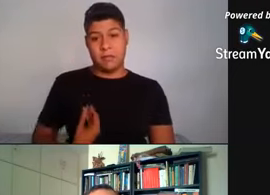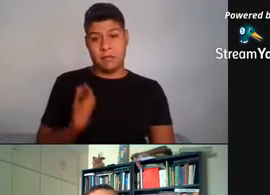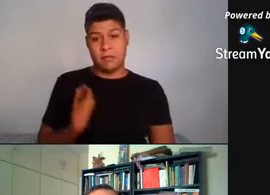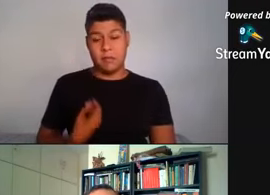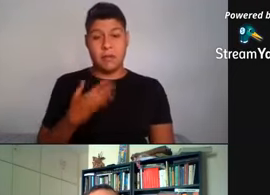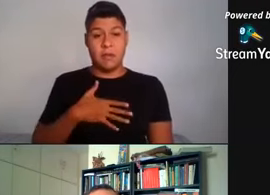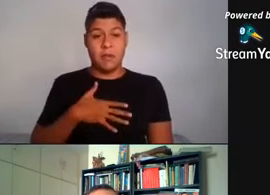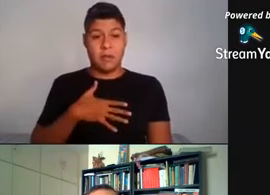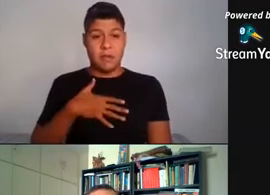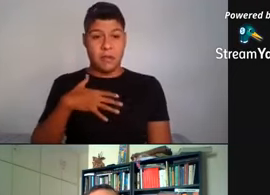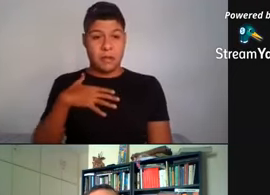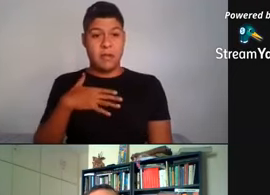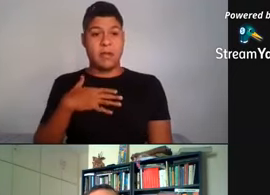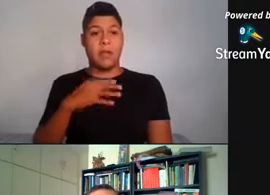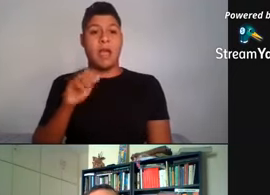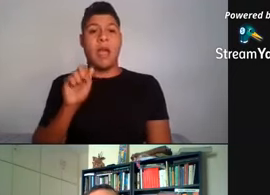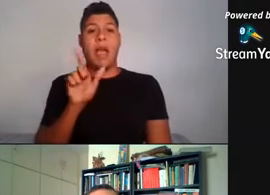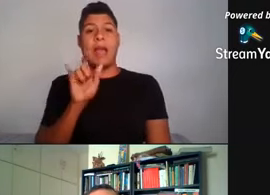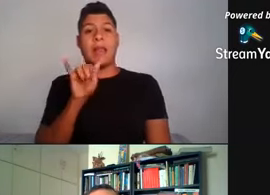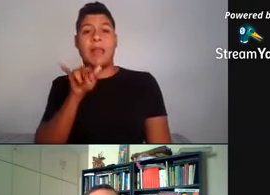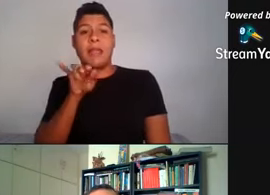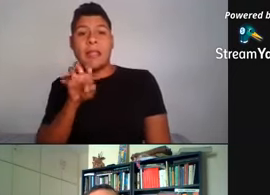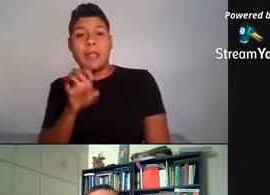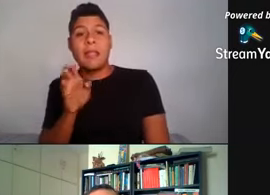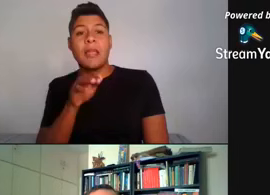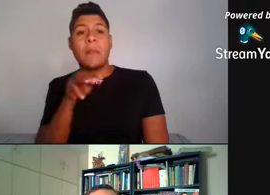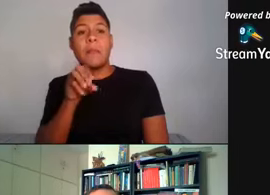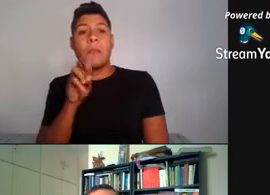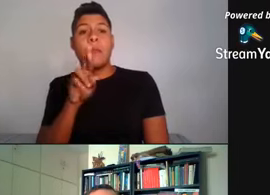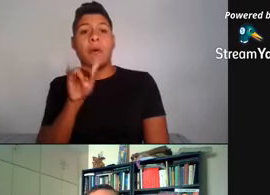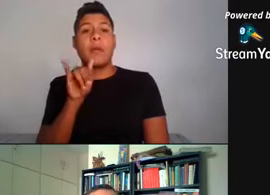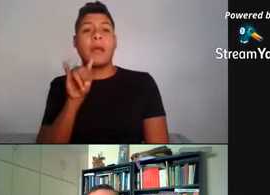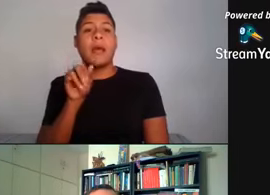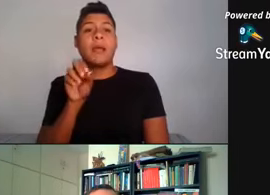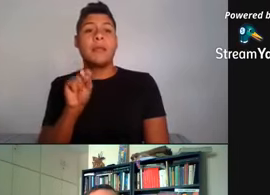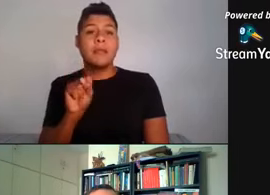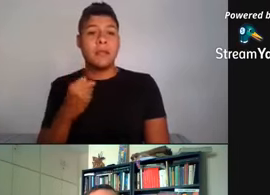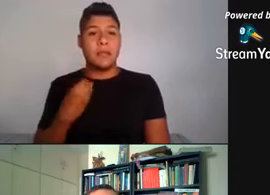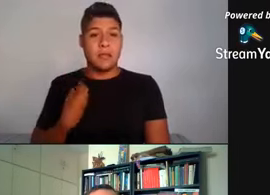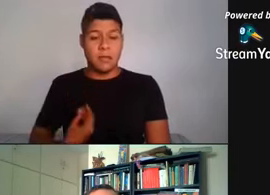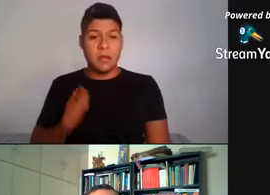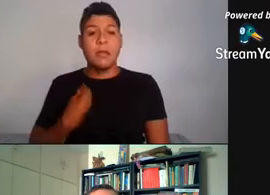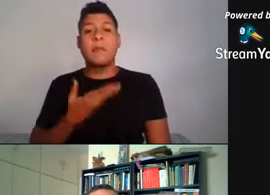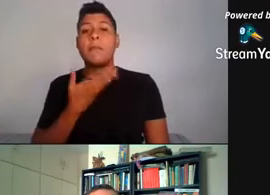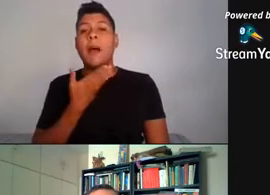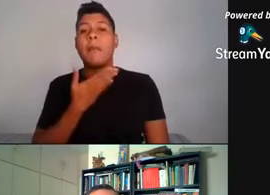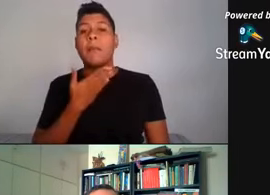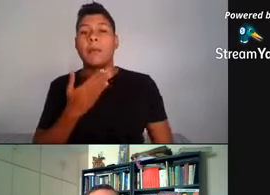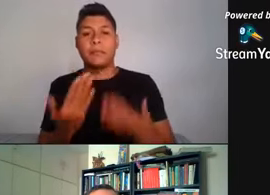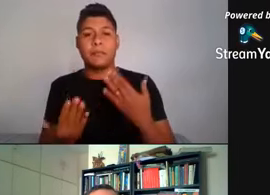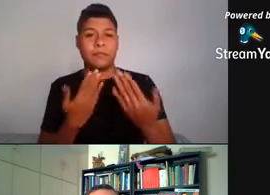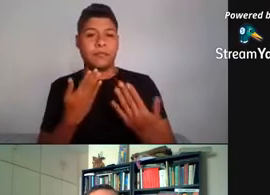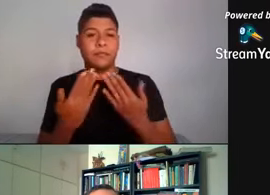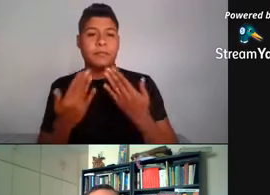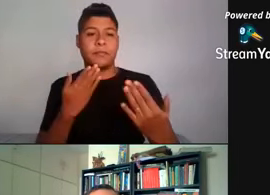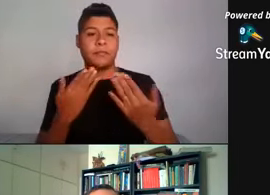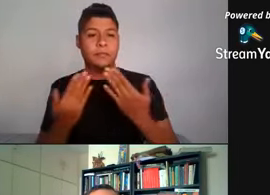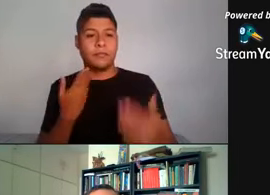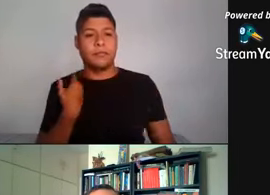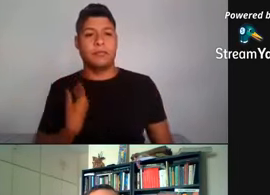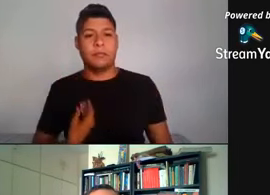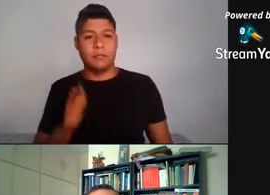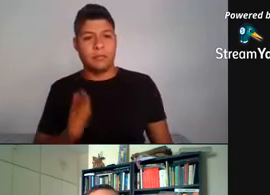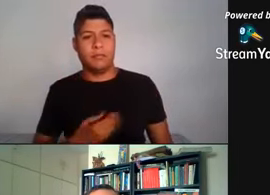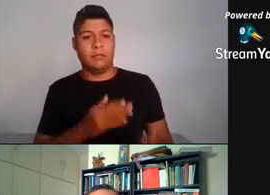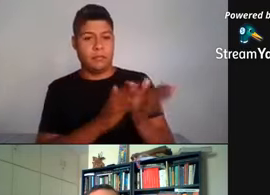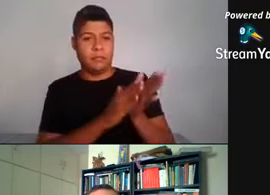a Lili Moraes, que esteve aqui com um bate-papo outro dia, e está aqui saudando,